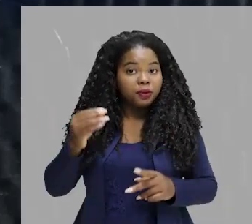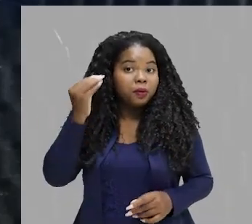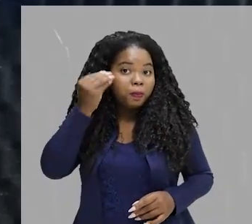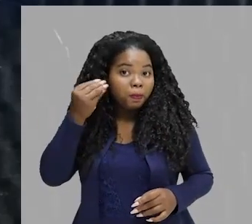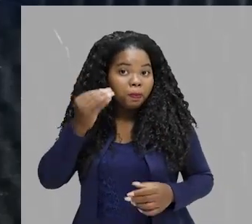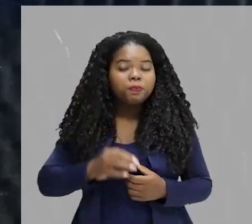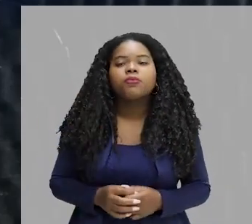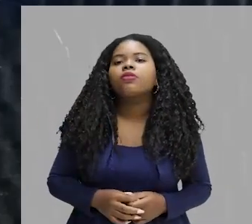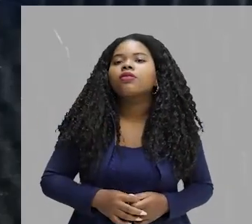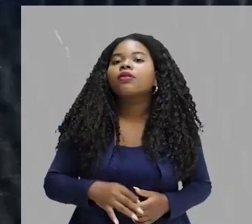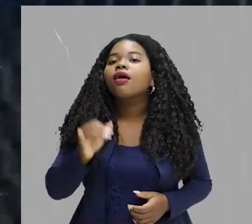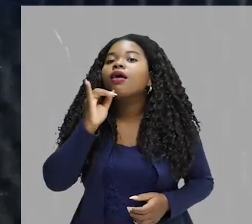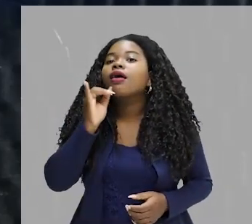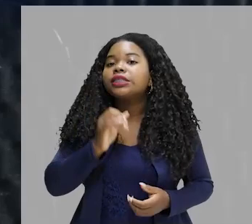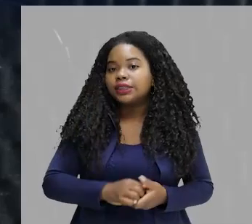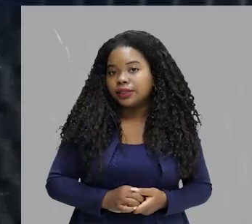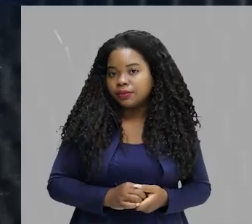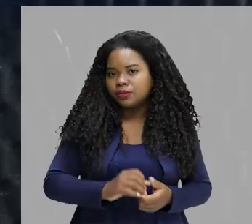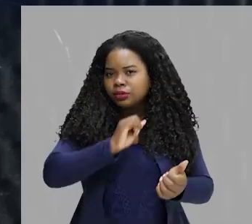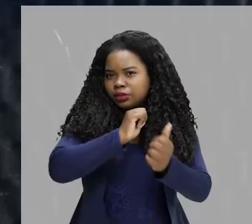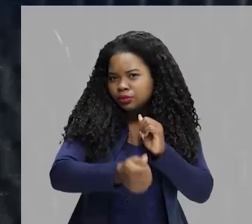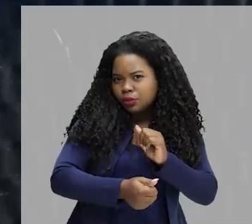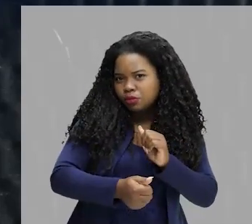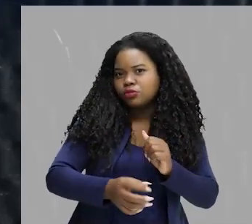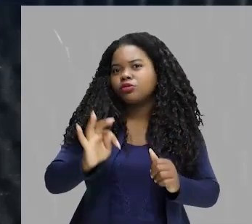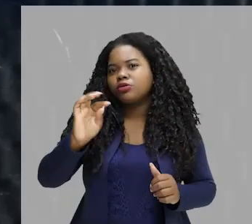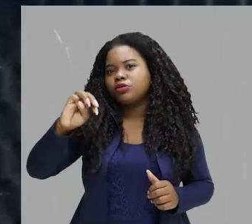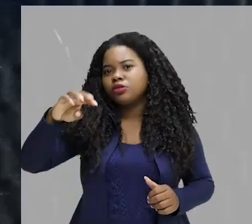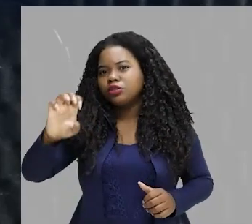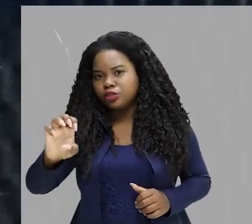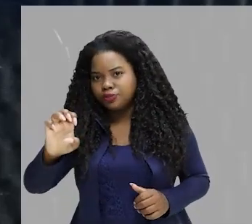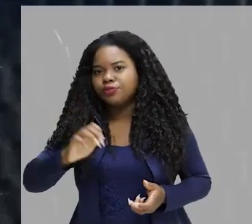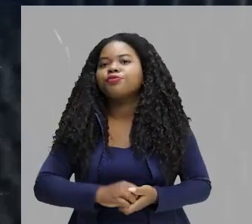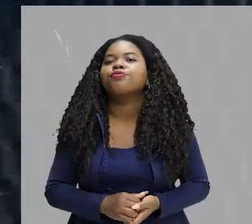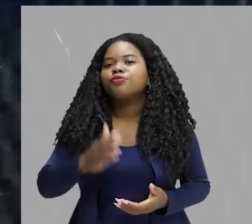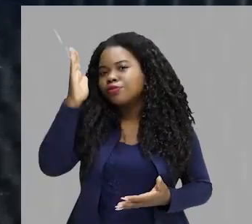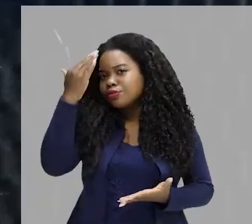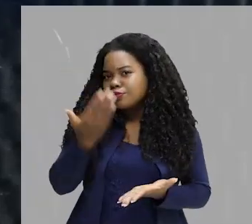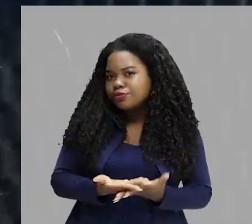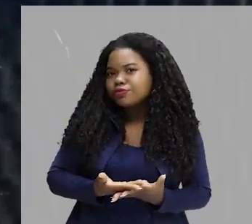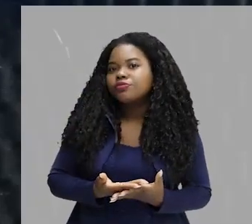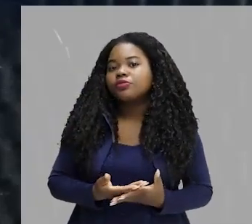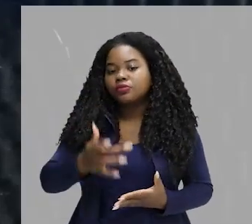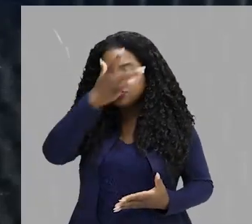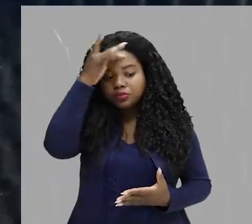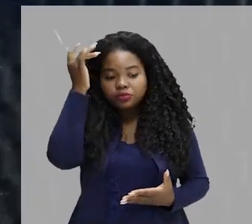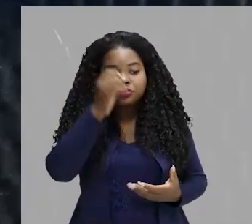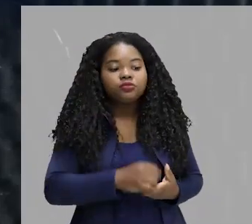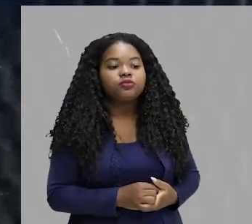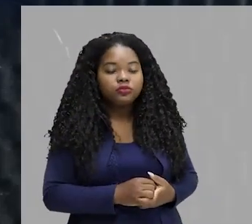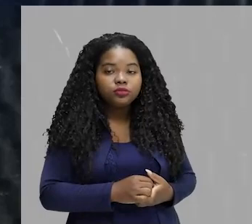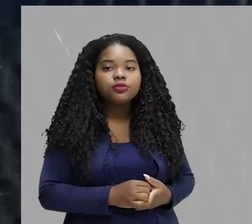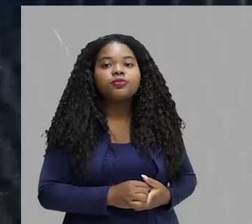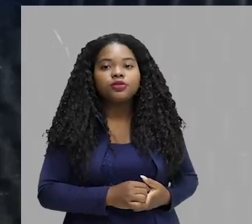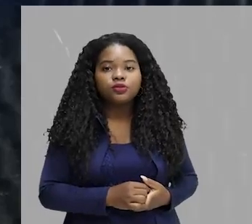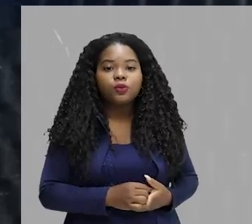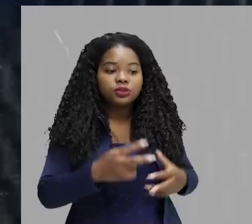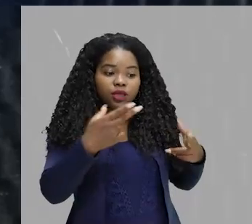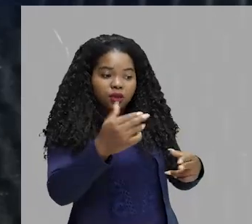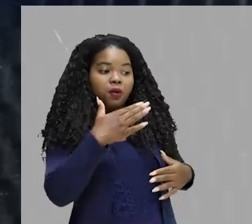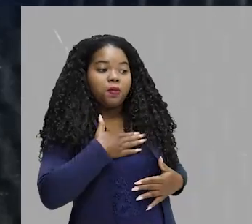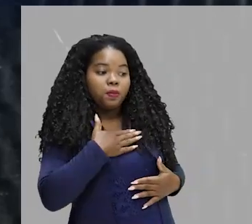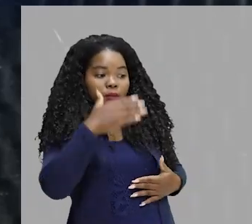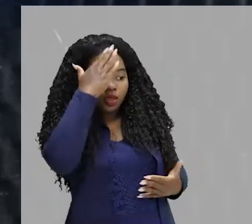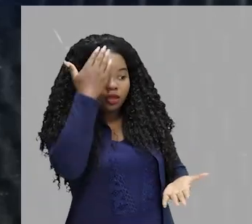pode pensar no time que a gente torce, por exemplo, né? Então, as pessoas que torcem para o mesmo time que eu, a gente tem entre nós um componente de inclusão,